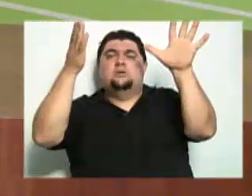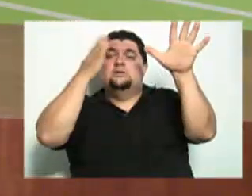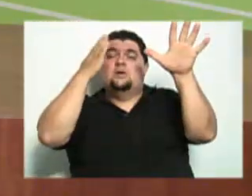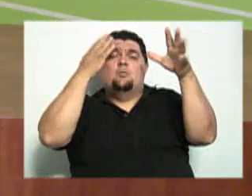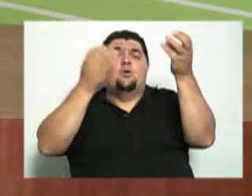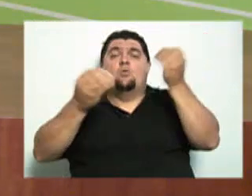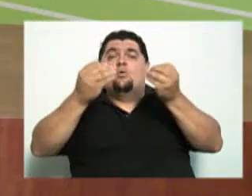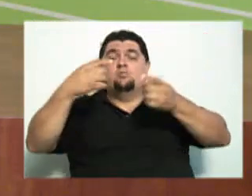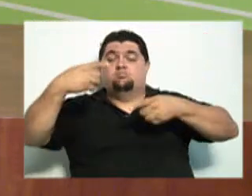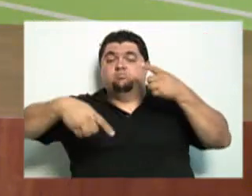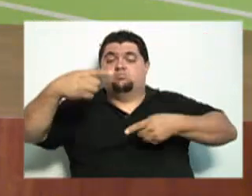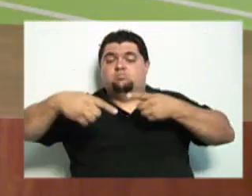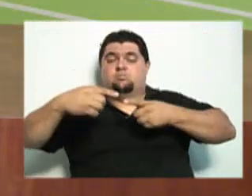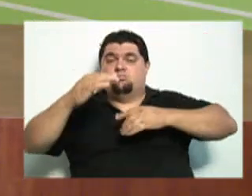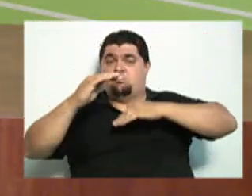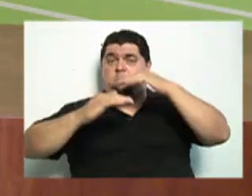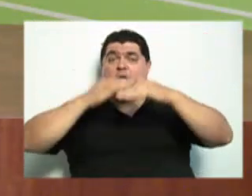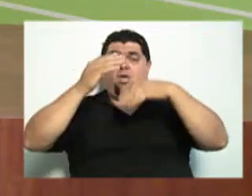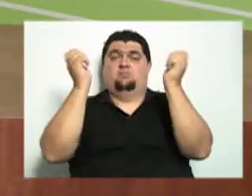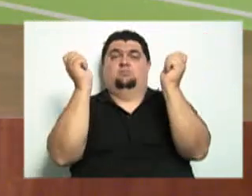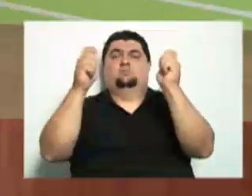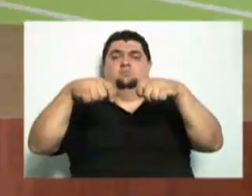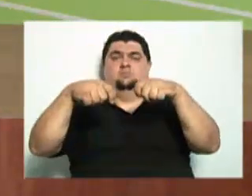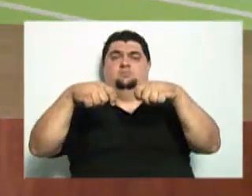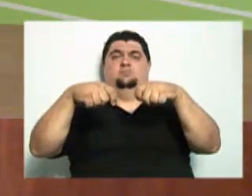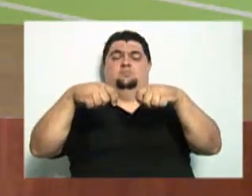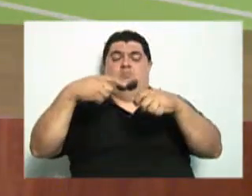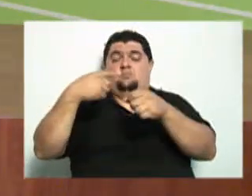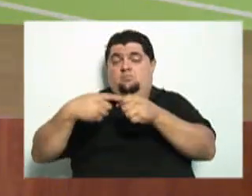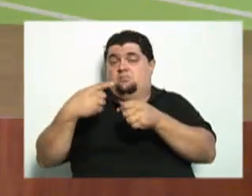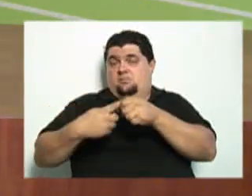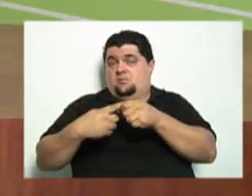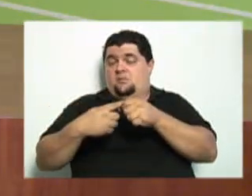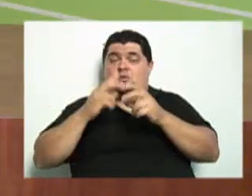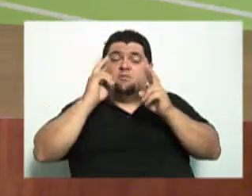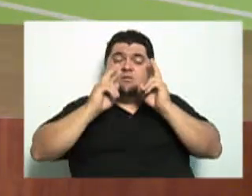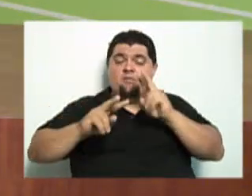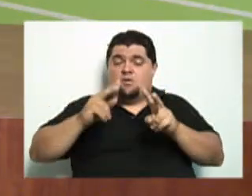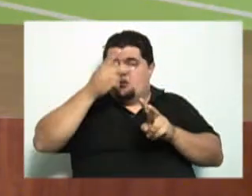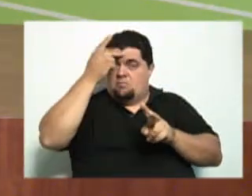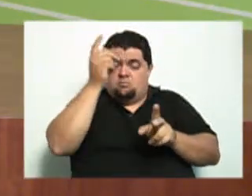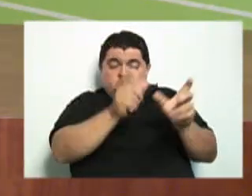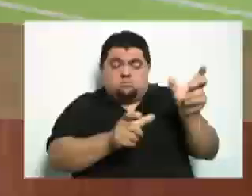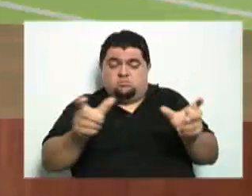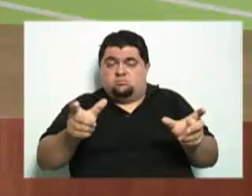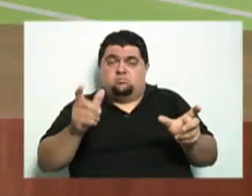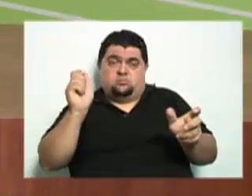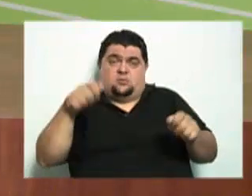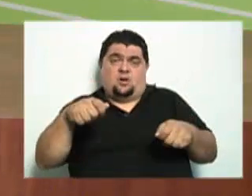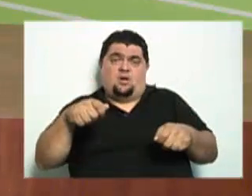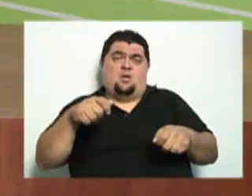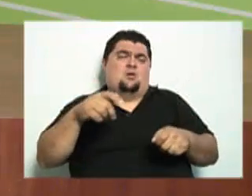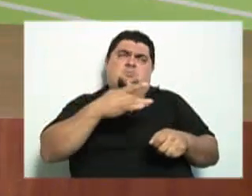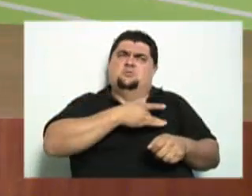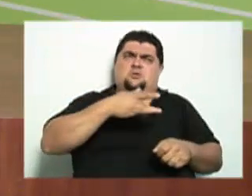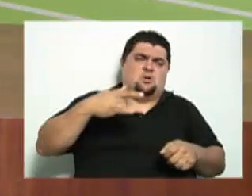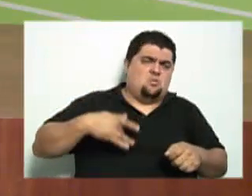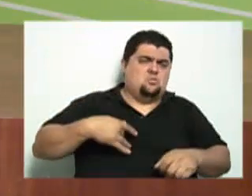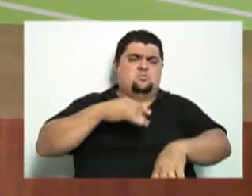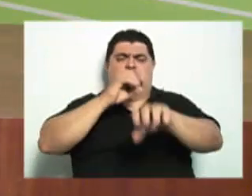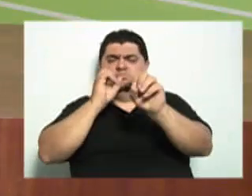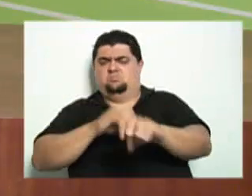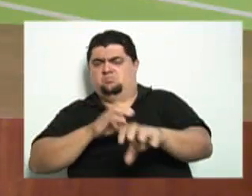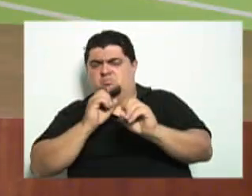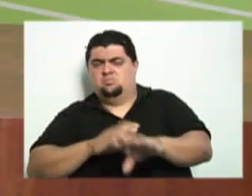construir políticas públicas para desenvolver seu município justamente na parte que ele está deficiente, seja na saúde, seja na